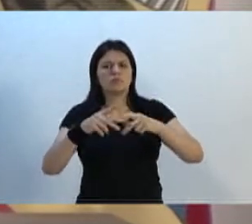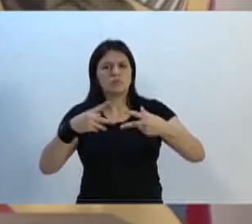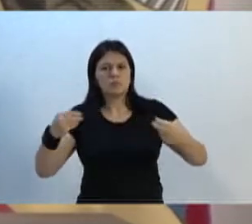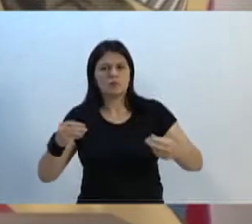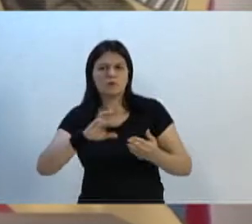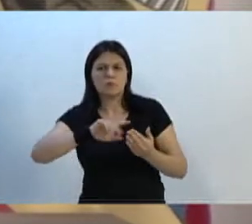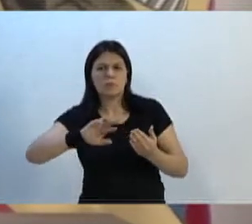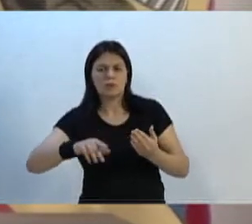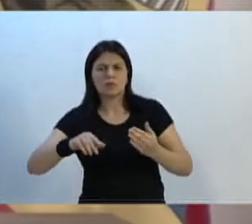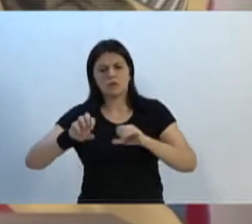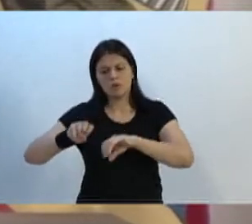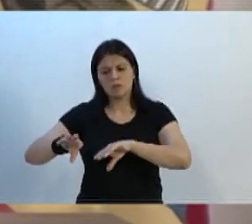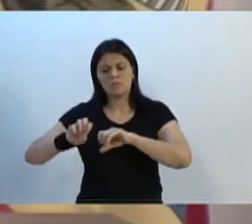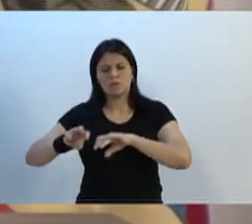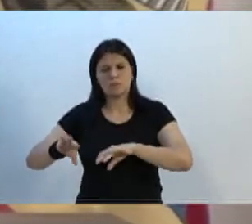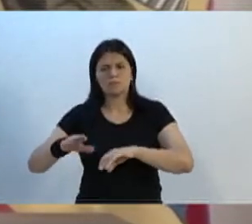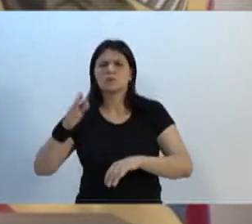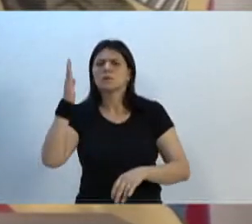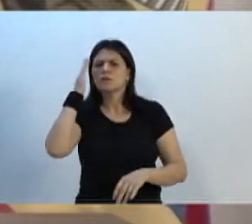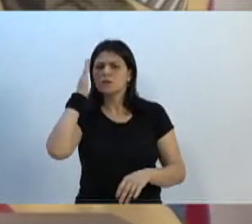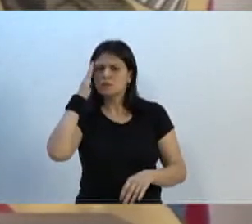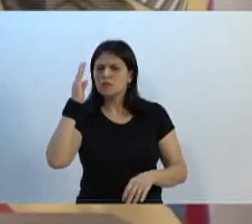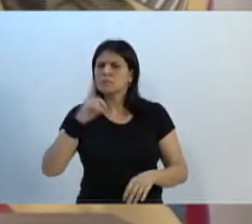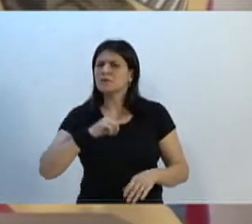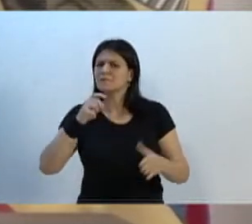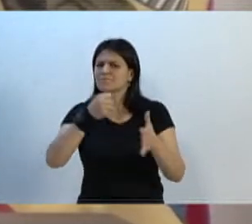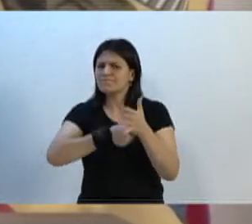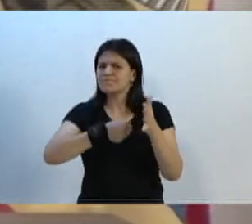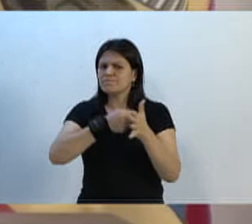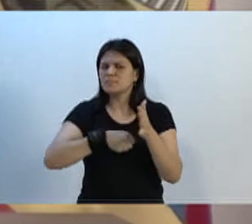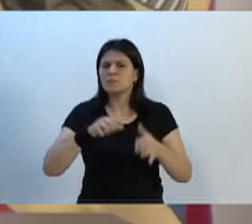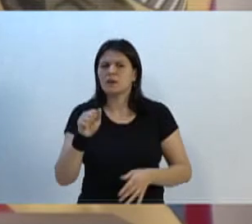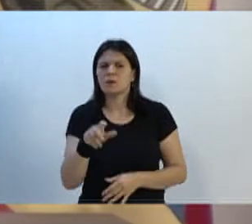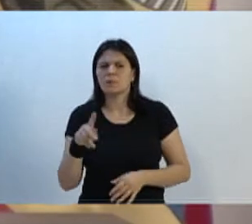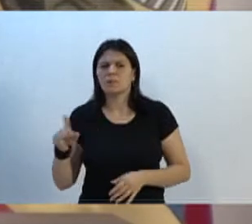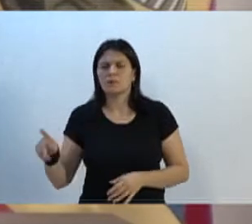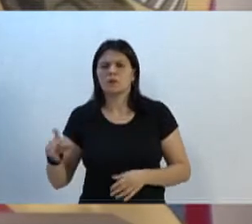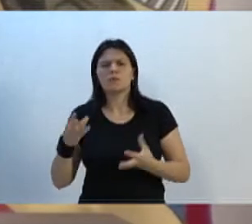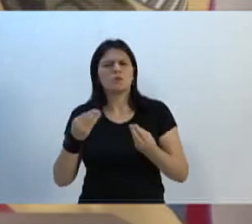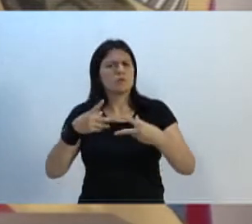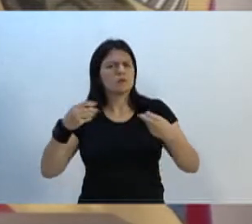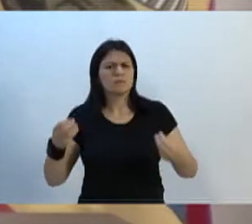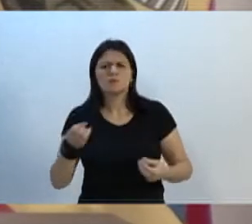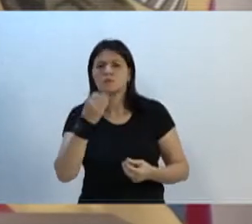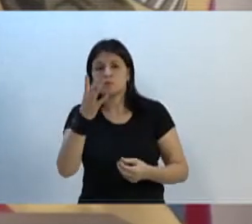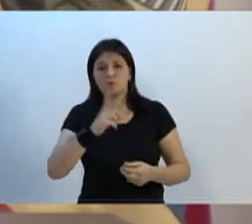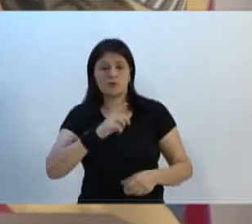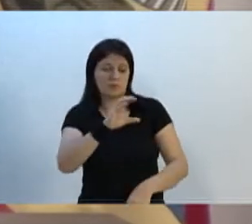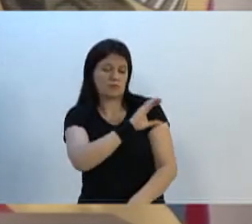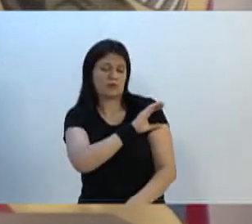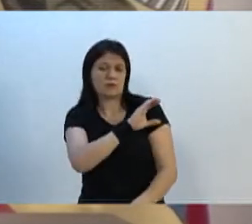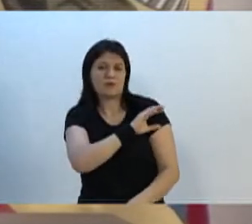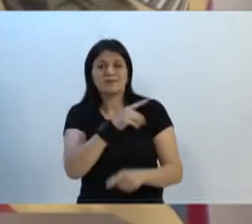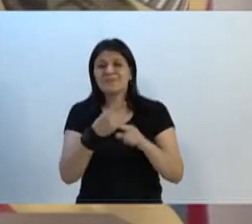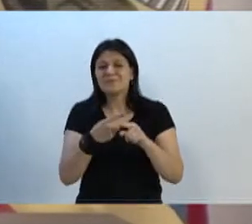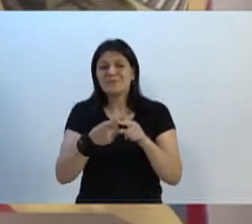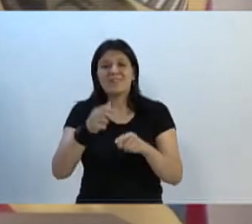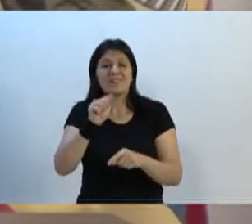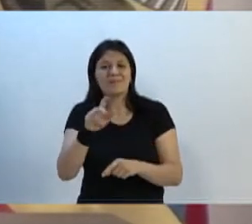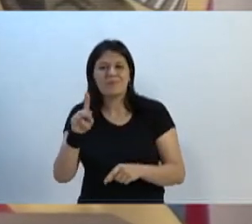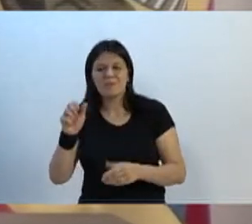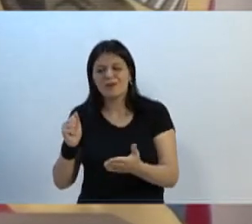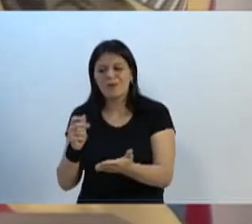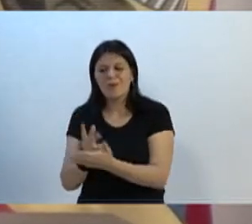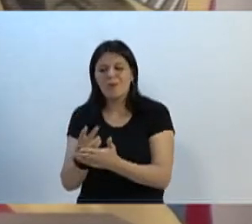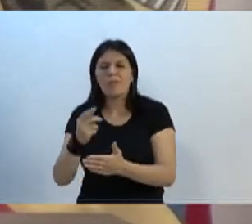então aqui a gente sabe que existe uma luta da APP muitas coisas boas que tem são as apps que compram